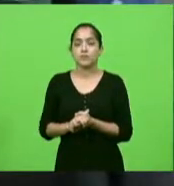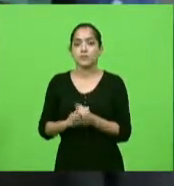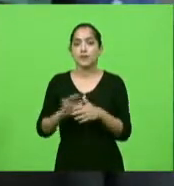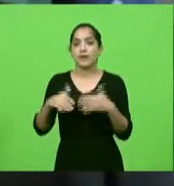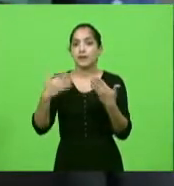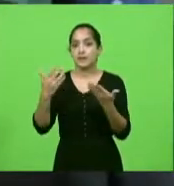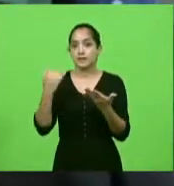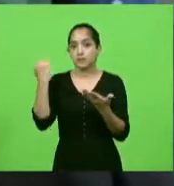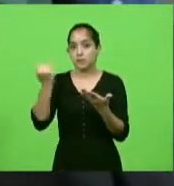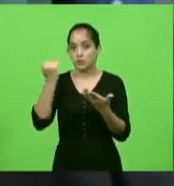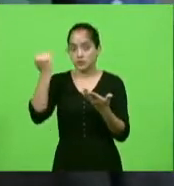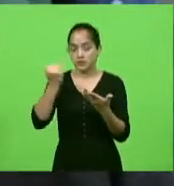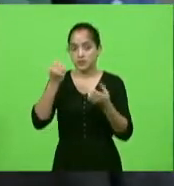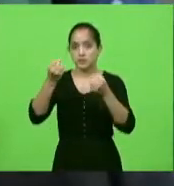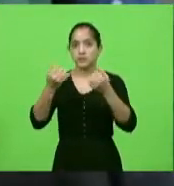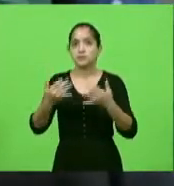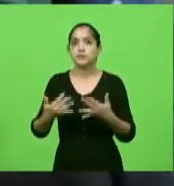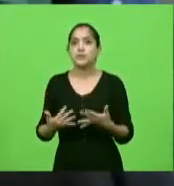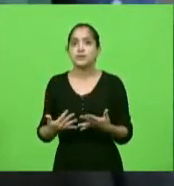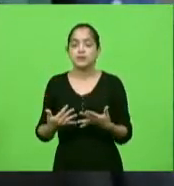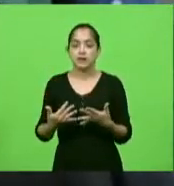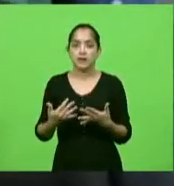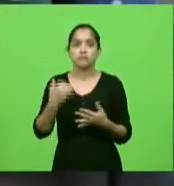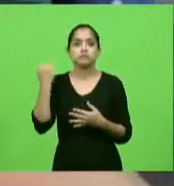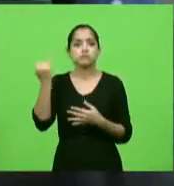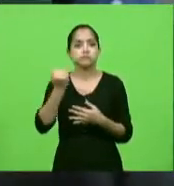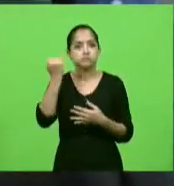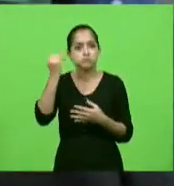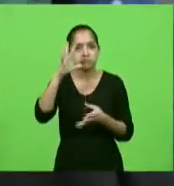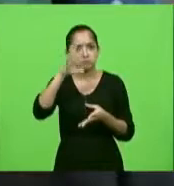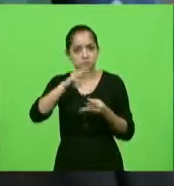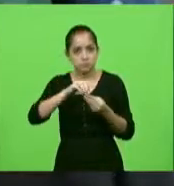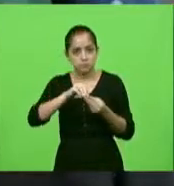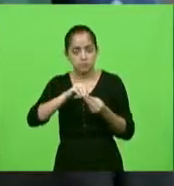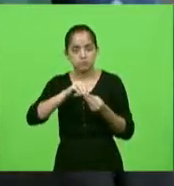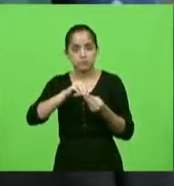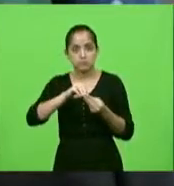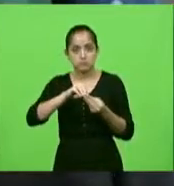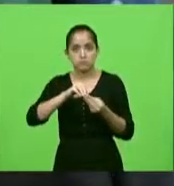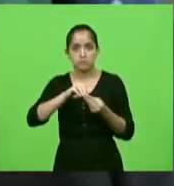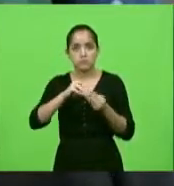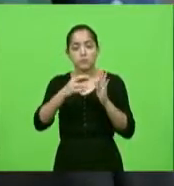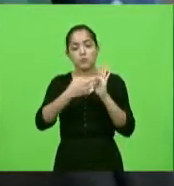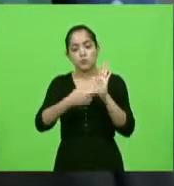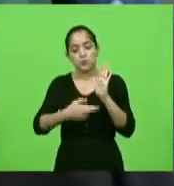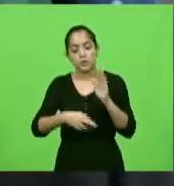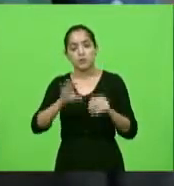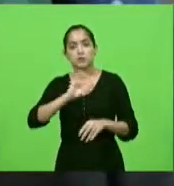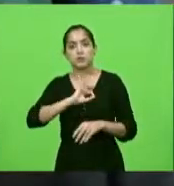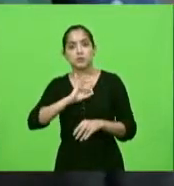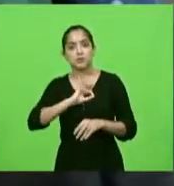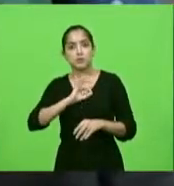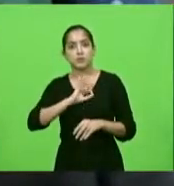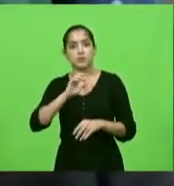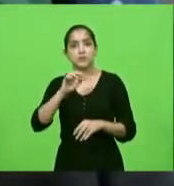Ainda é importante aqui ressaltar a relevância da conclusão advinda do relatório da Polícia Federal em inquérito em trâmite do